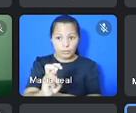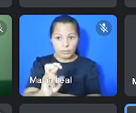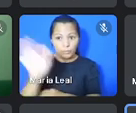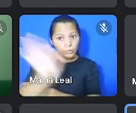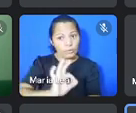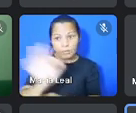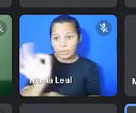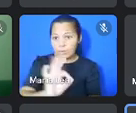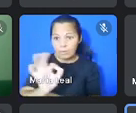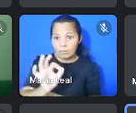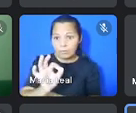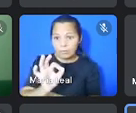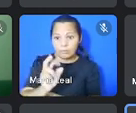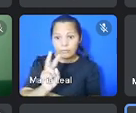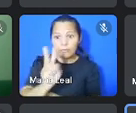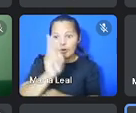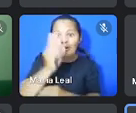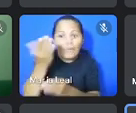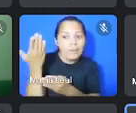95% do valor anterior.